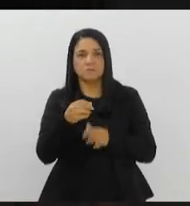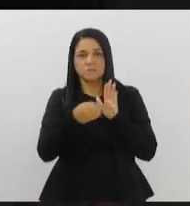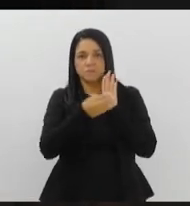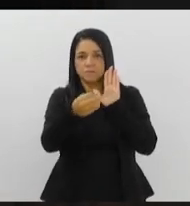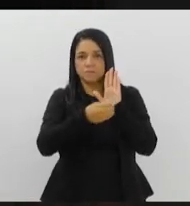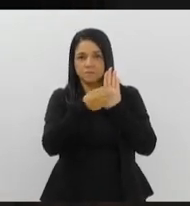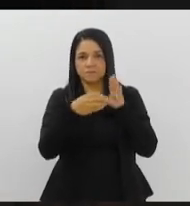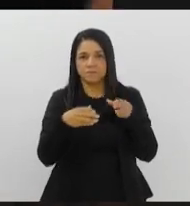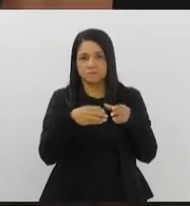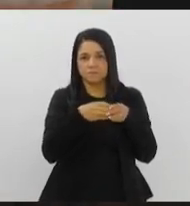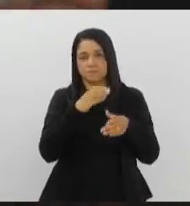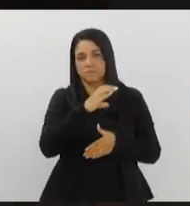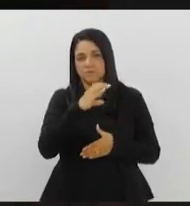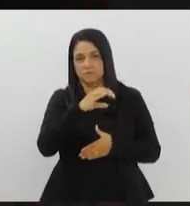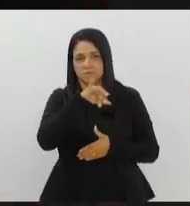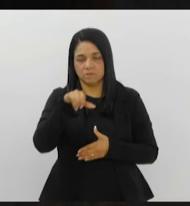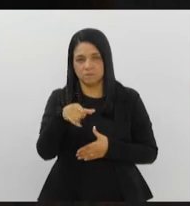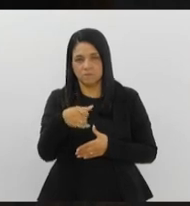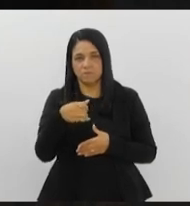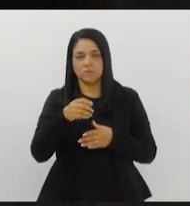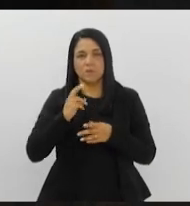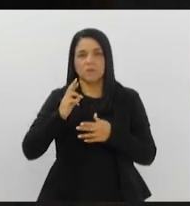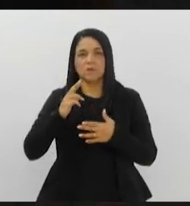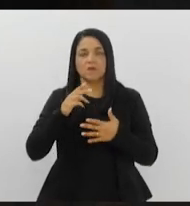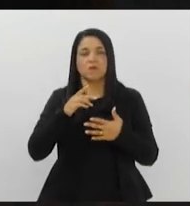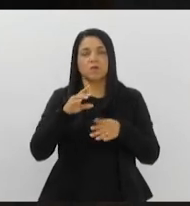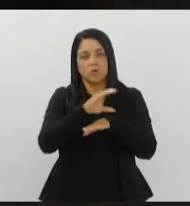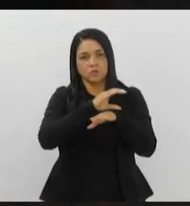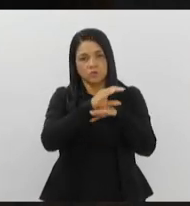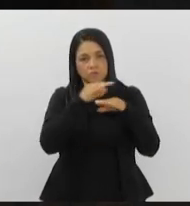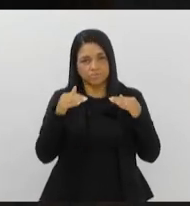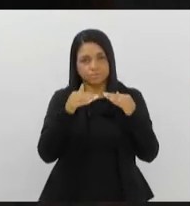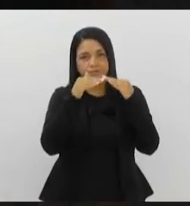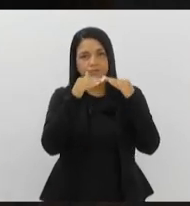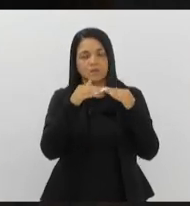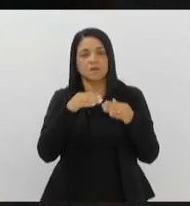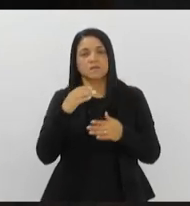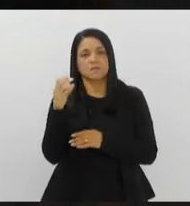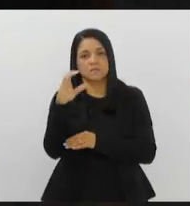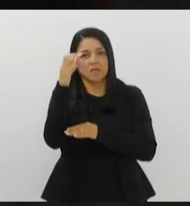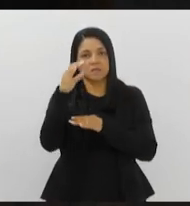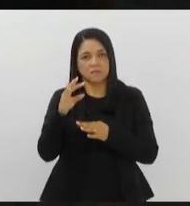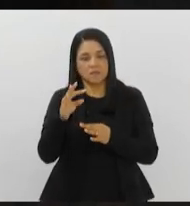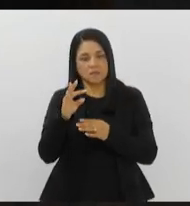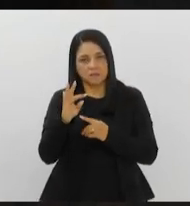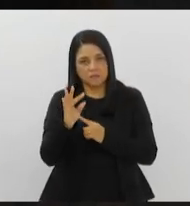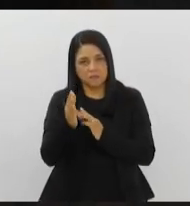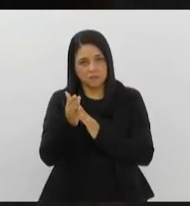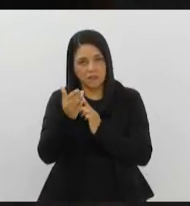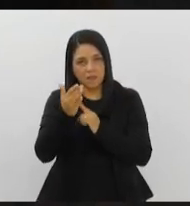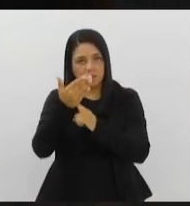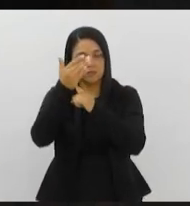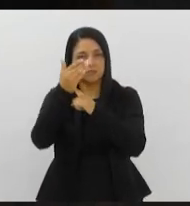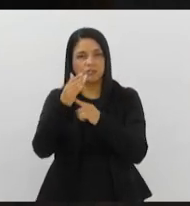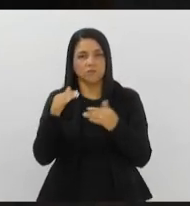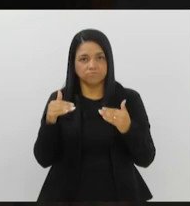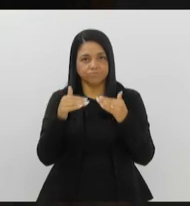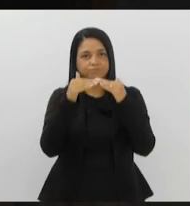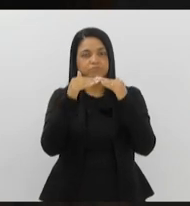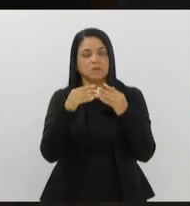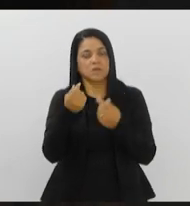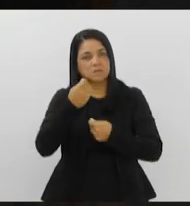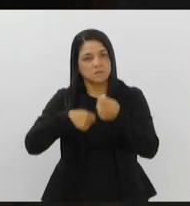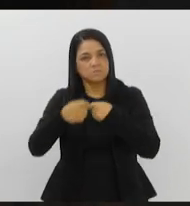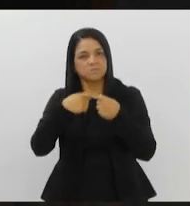das comissões de Constituição e Justiça, pela constitucionalidade, de Ciência e Tecnologia favorável, de Economia, Indústria e